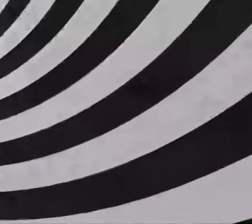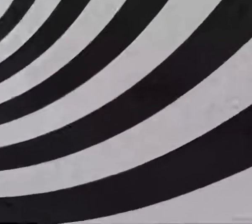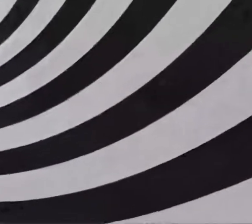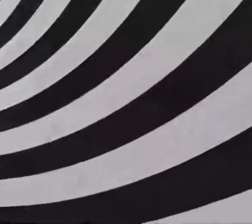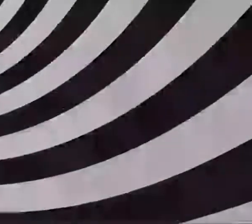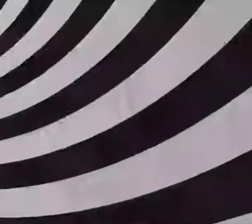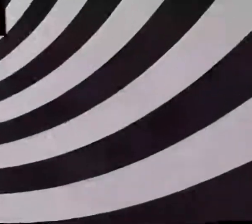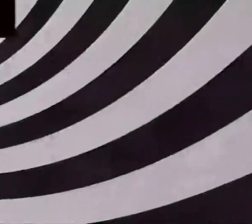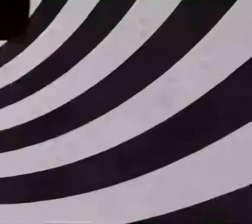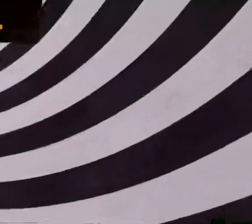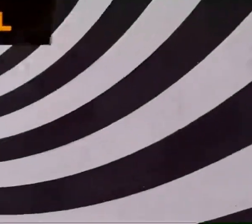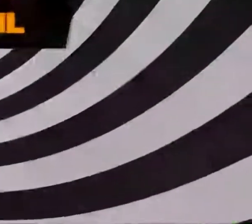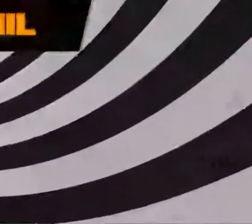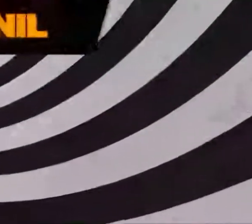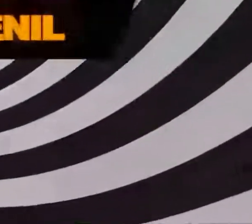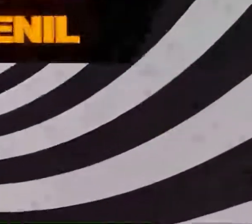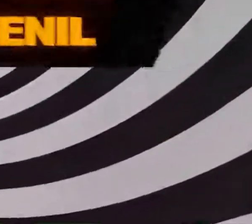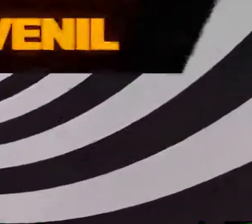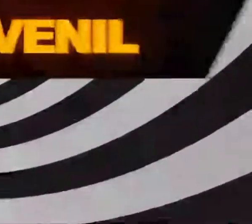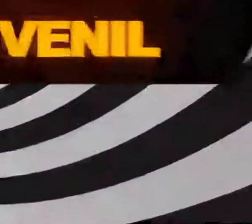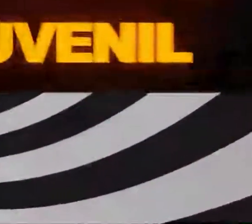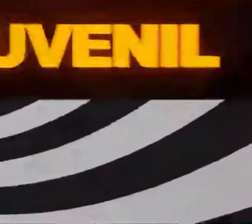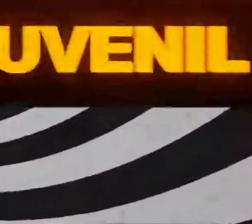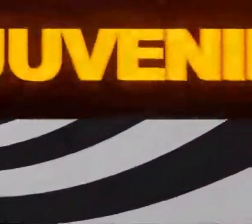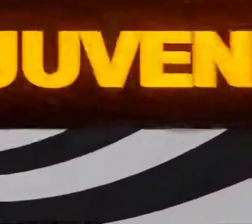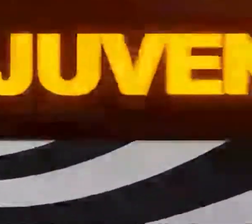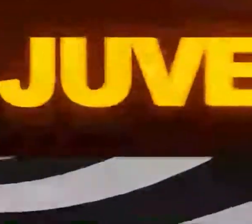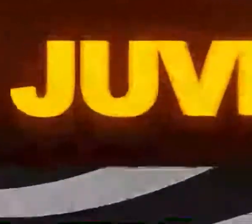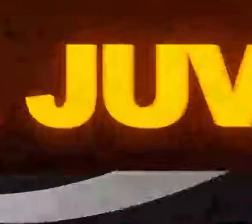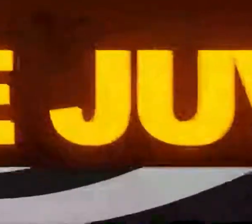Performance corporal e identidade juvenil.